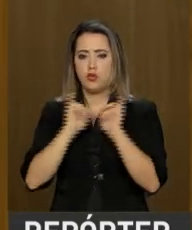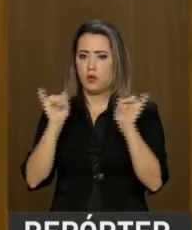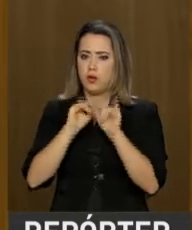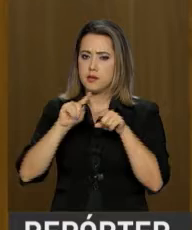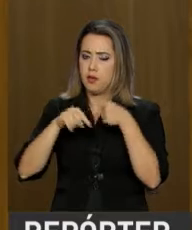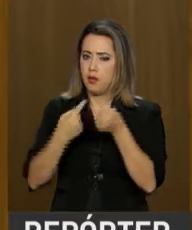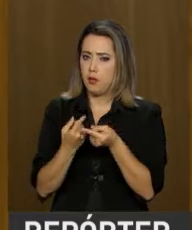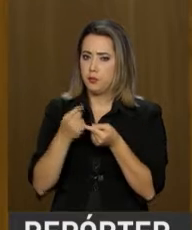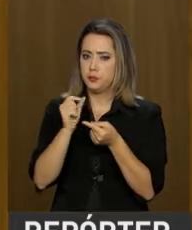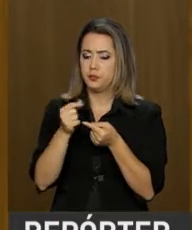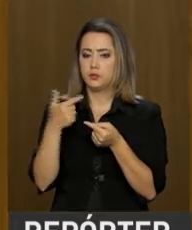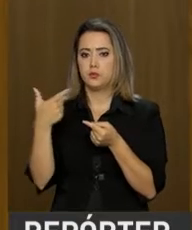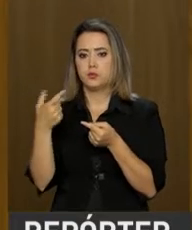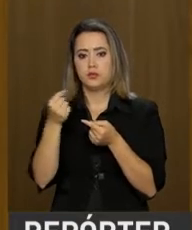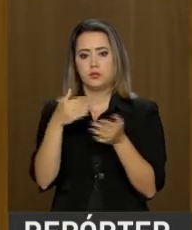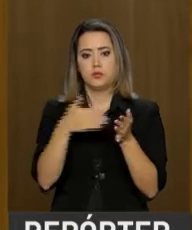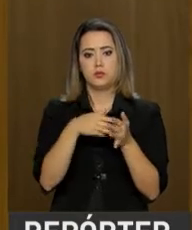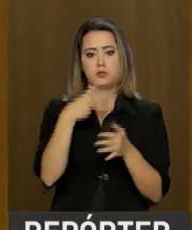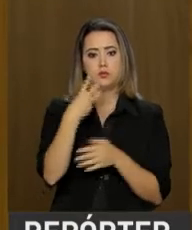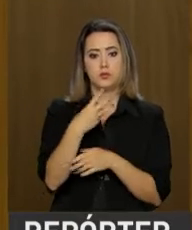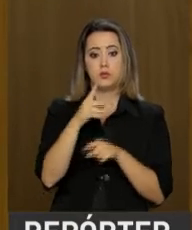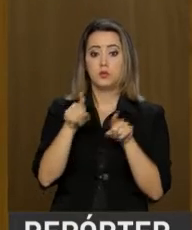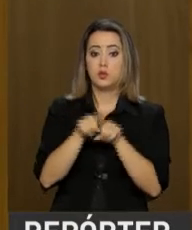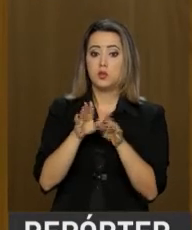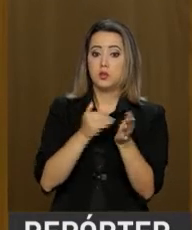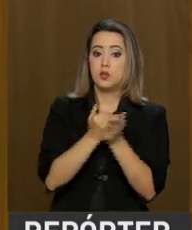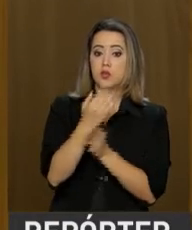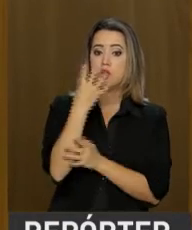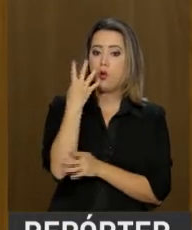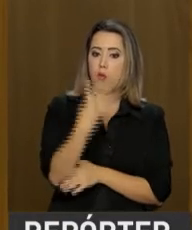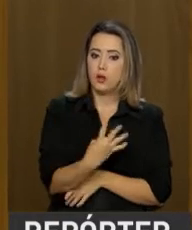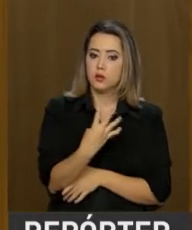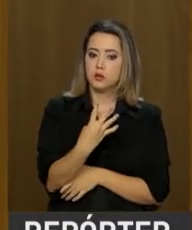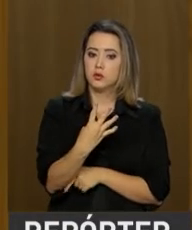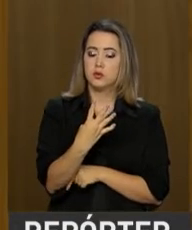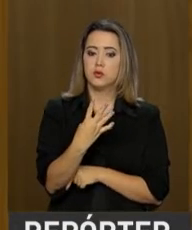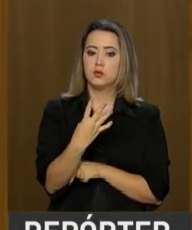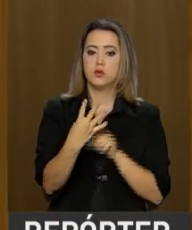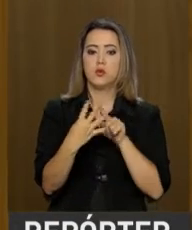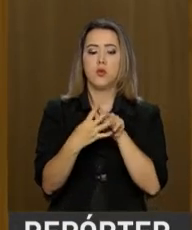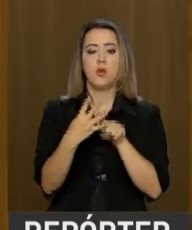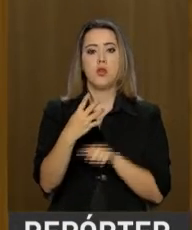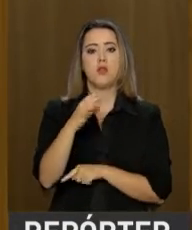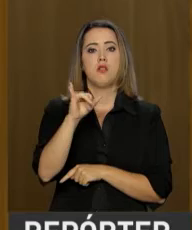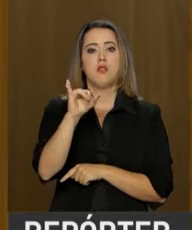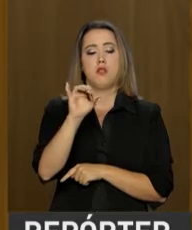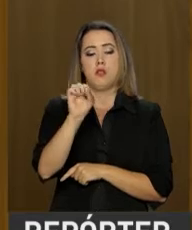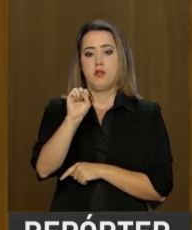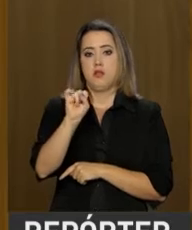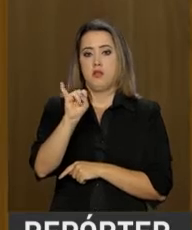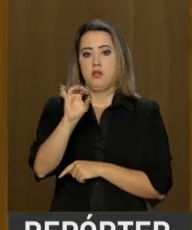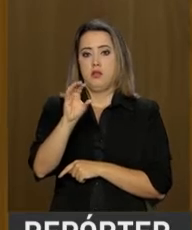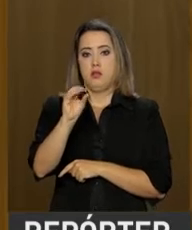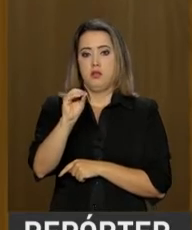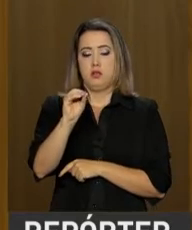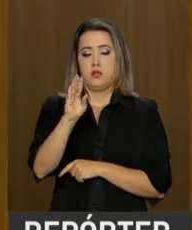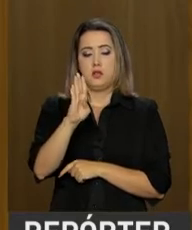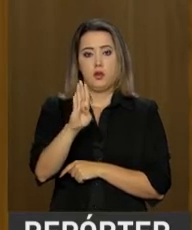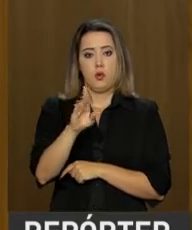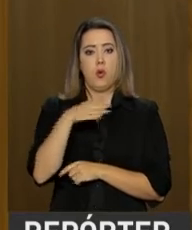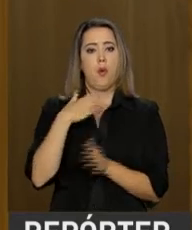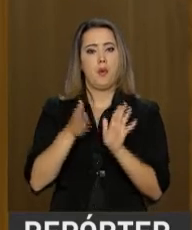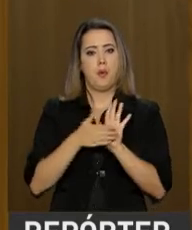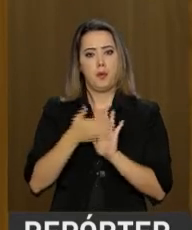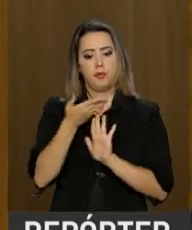do dia 20 até o dia 3 ea partir do dia 4 o sincov que o sistema de convênios do governo federal está aberto para as